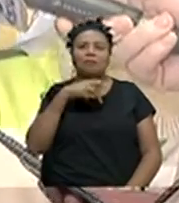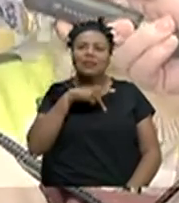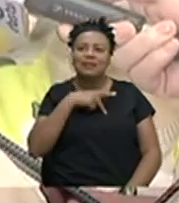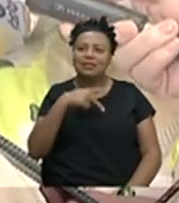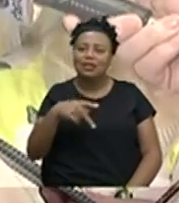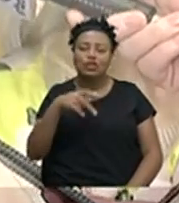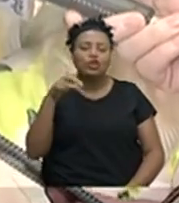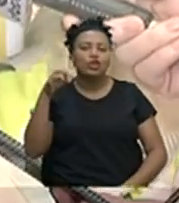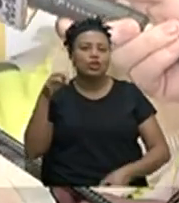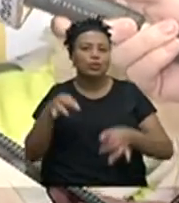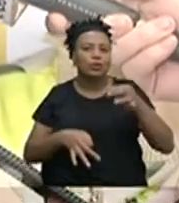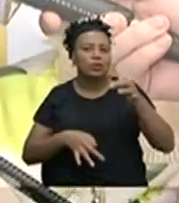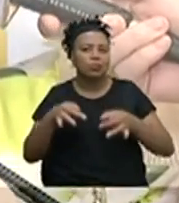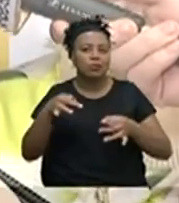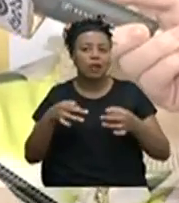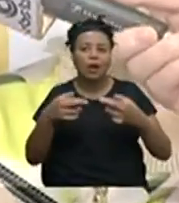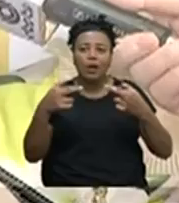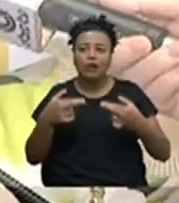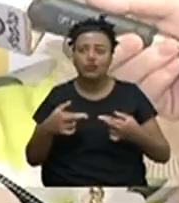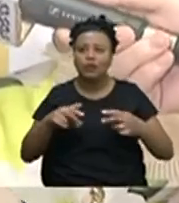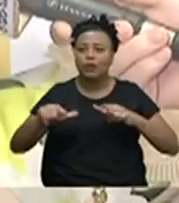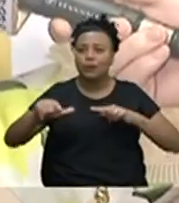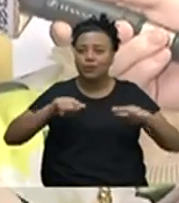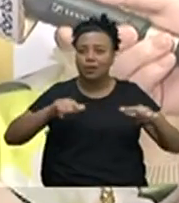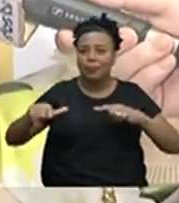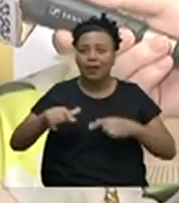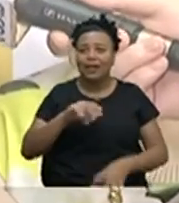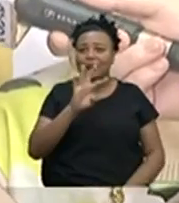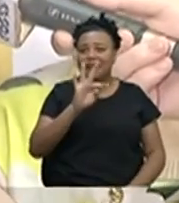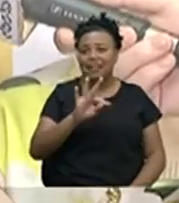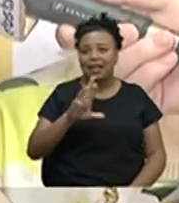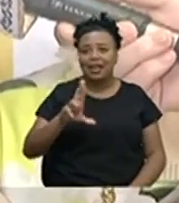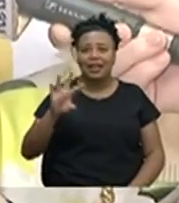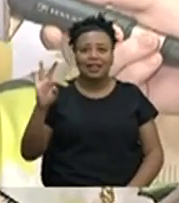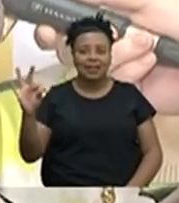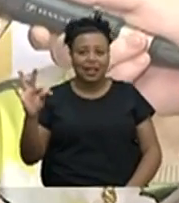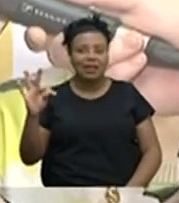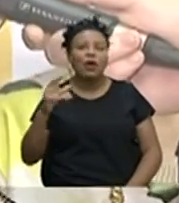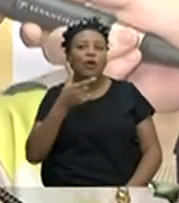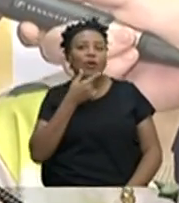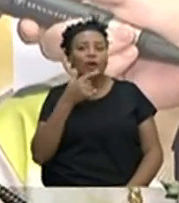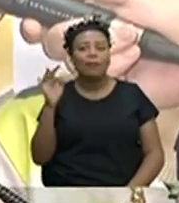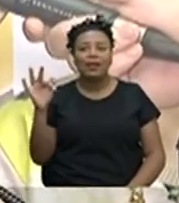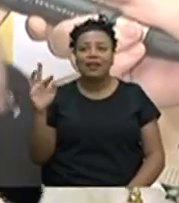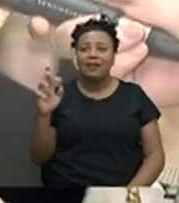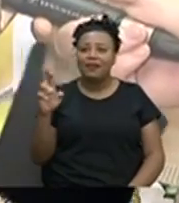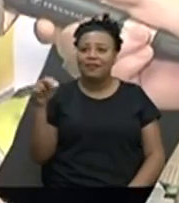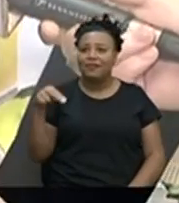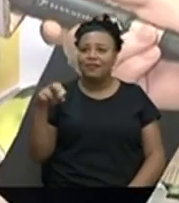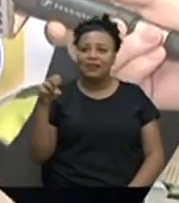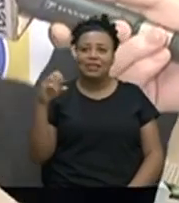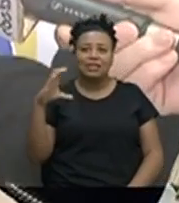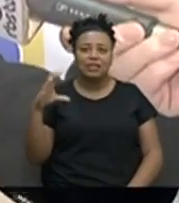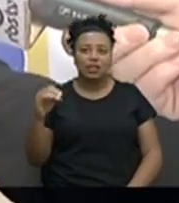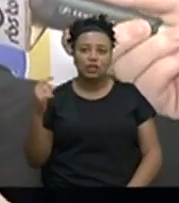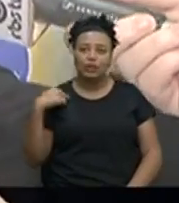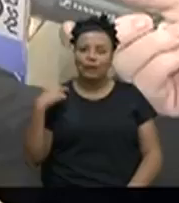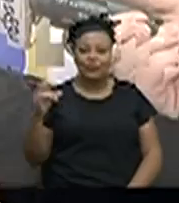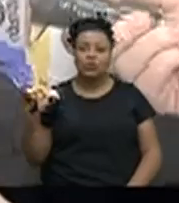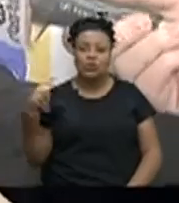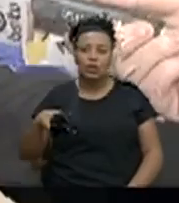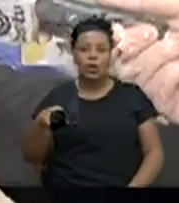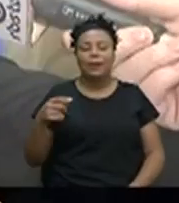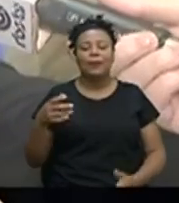presidente do Tribunal Regional do Trabalho, Francisco Rossal de Araújo, esteve aqui, aliás, está